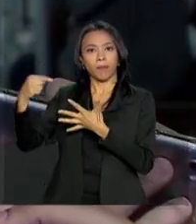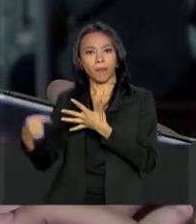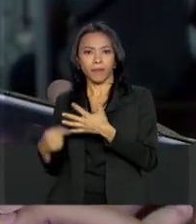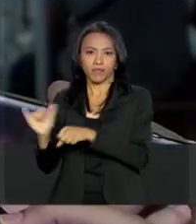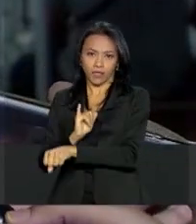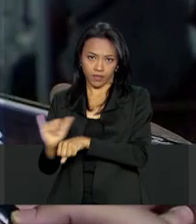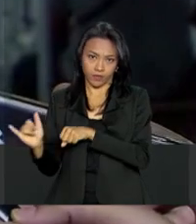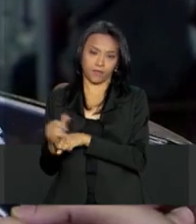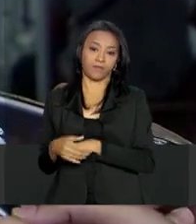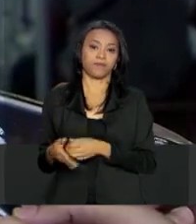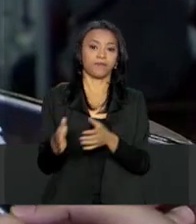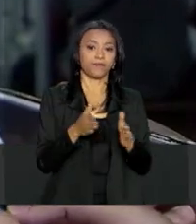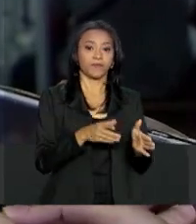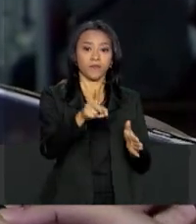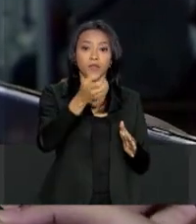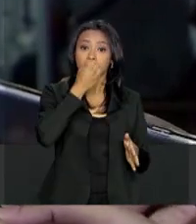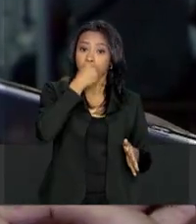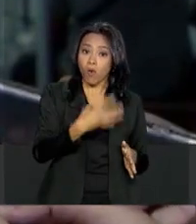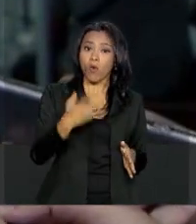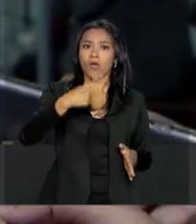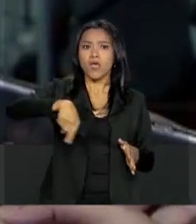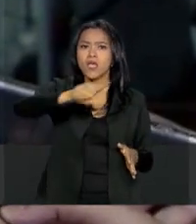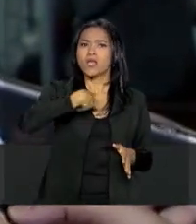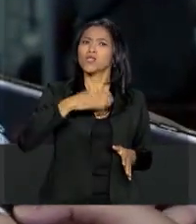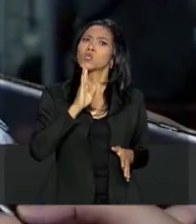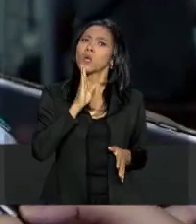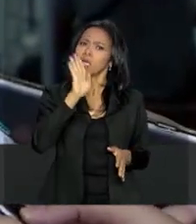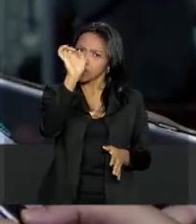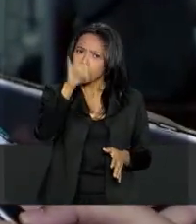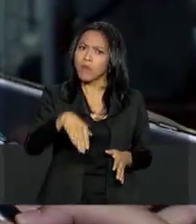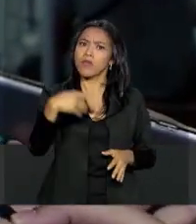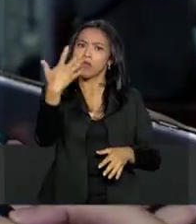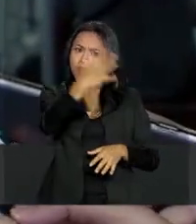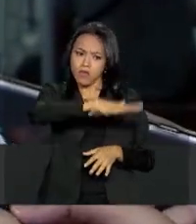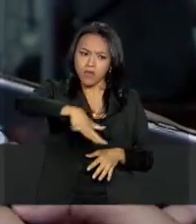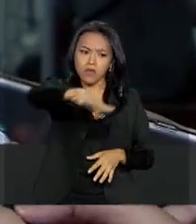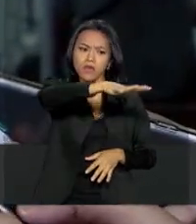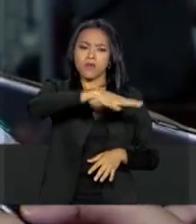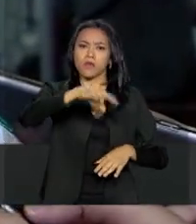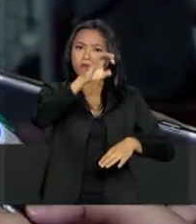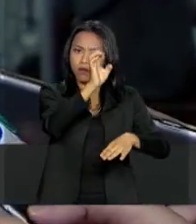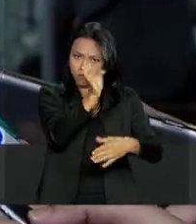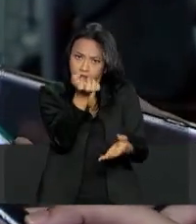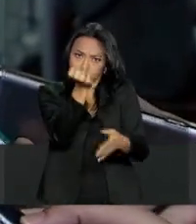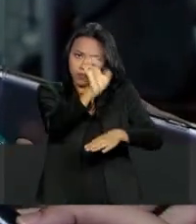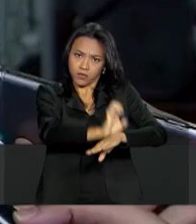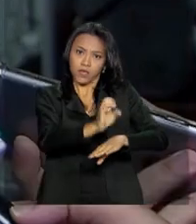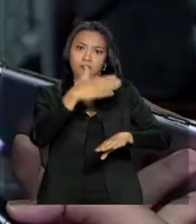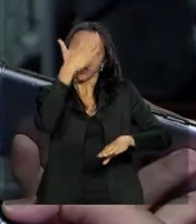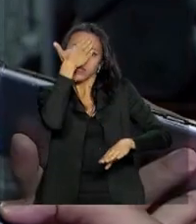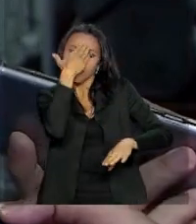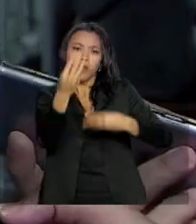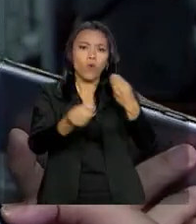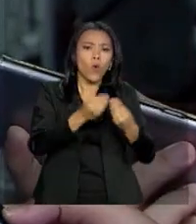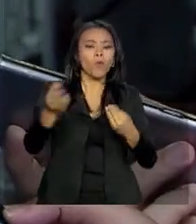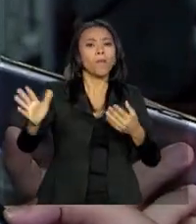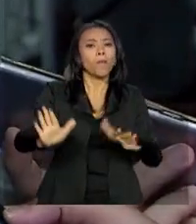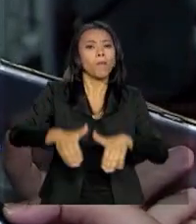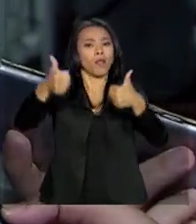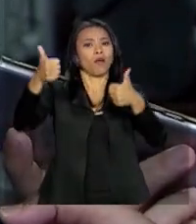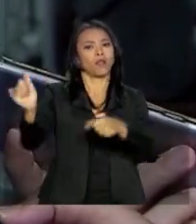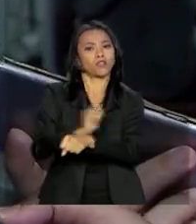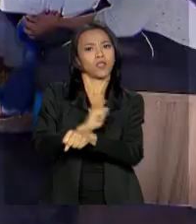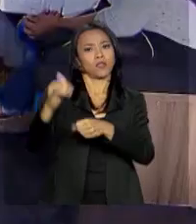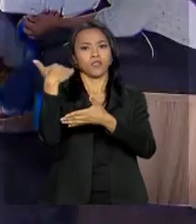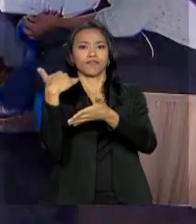daqui os roraimenses conhece roraima como ninguém e eles podem nos ajudar a poder aperfeiçoar essas ações que precisam de